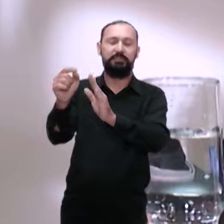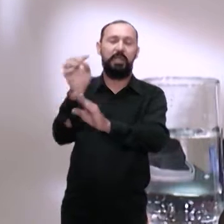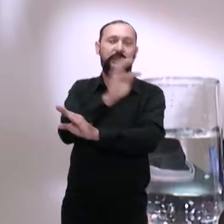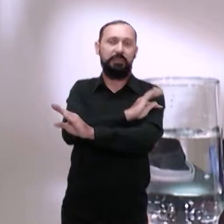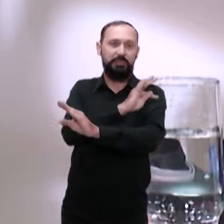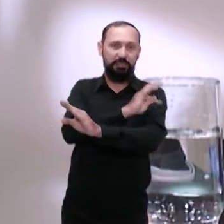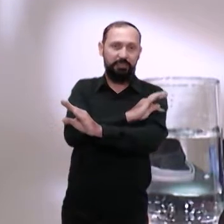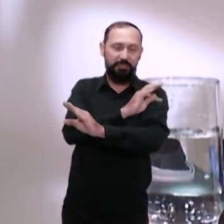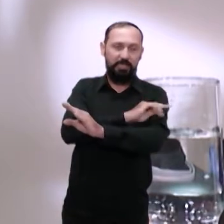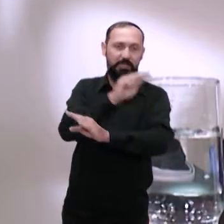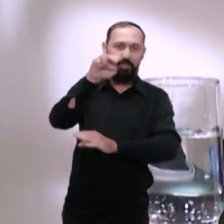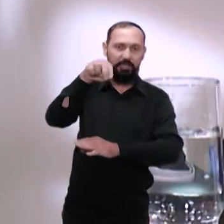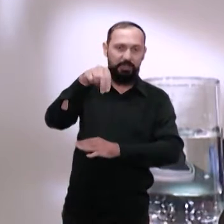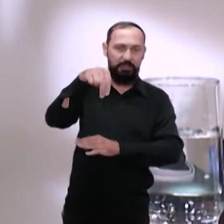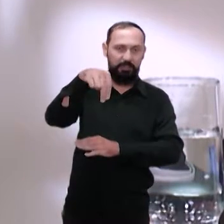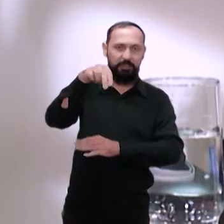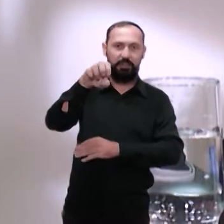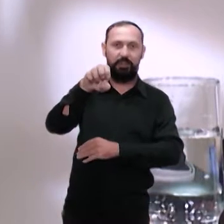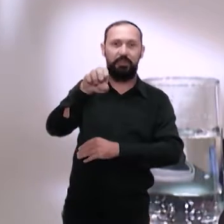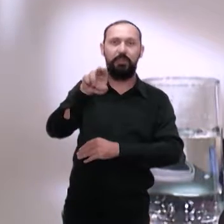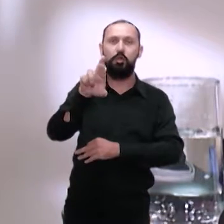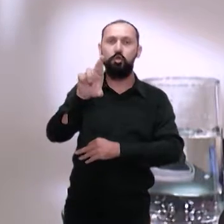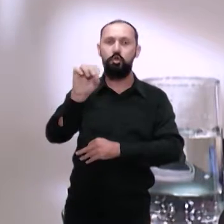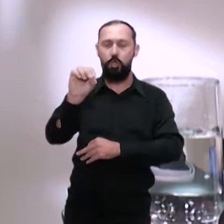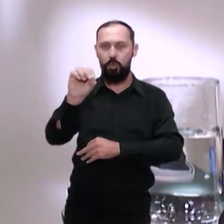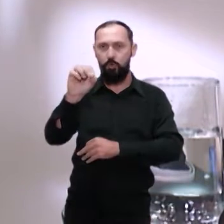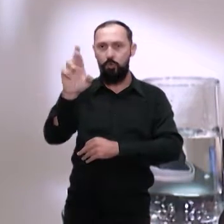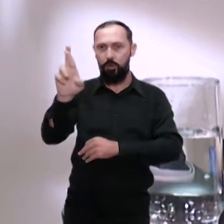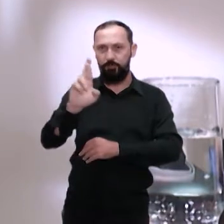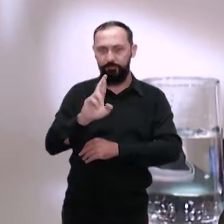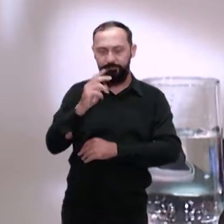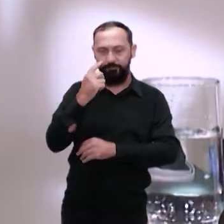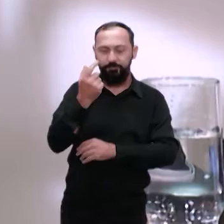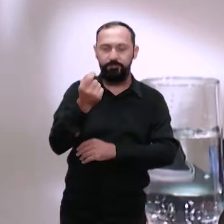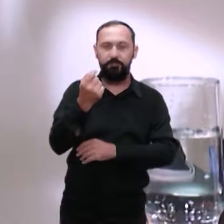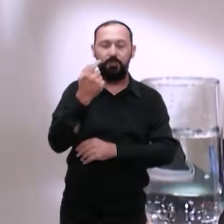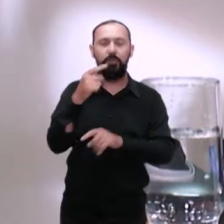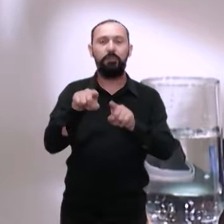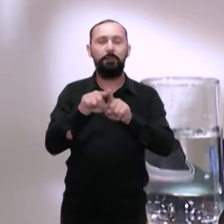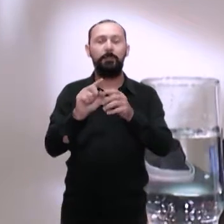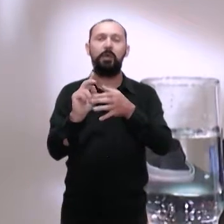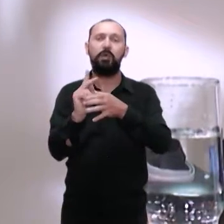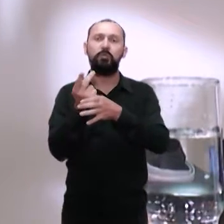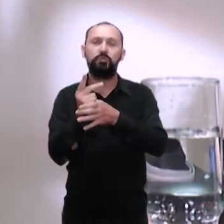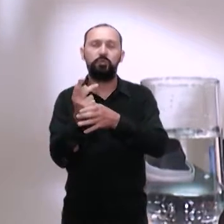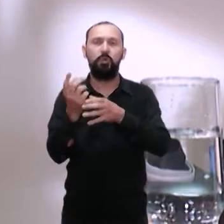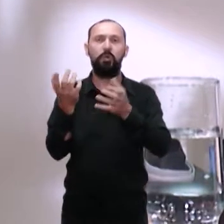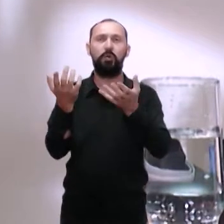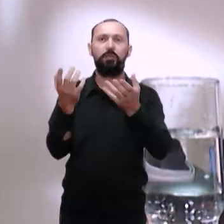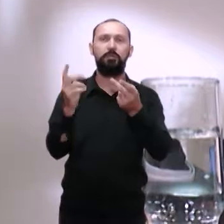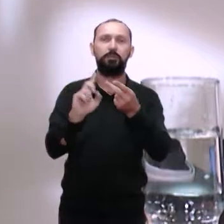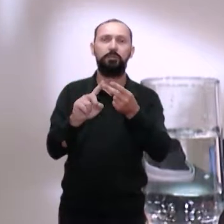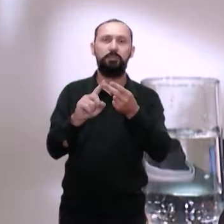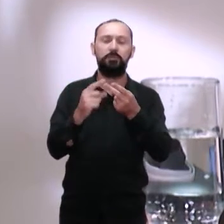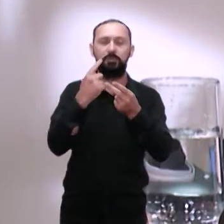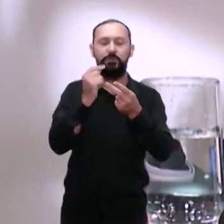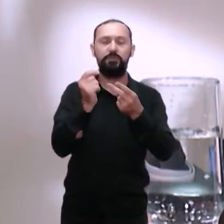é utilizado, essa técnica, e o software,